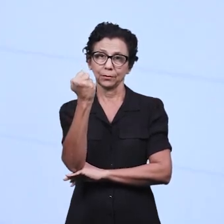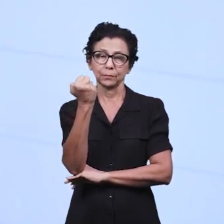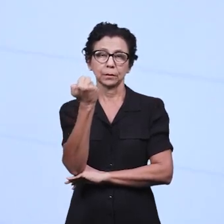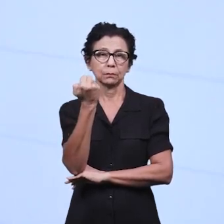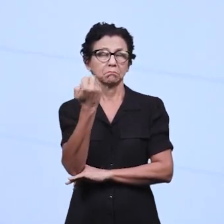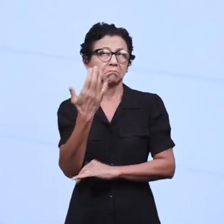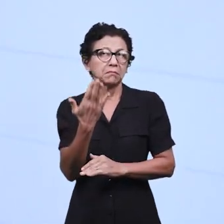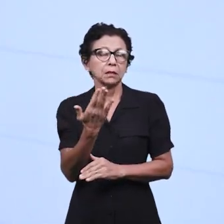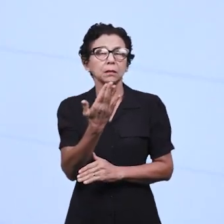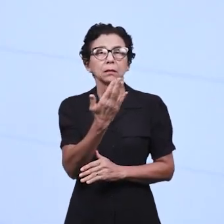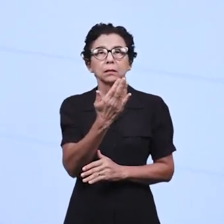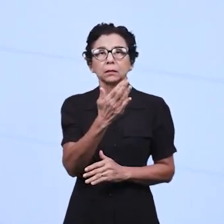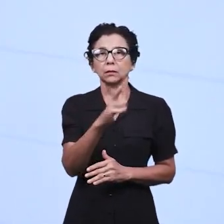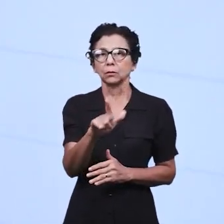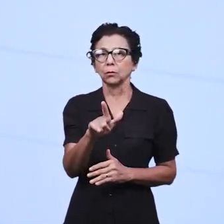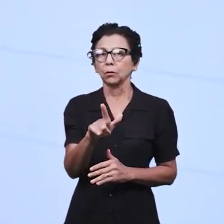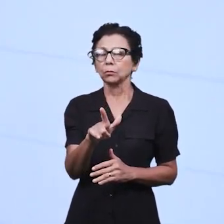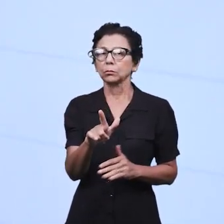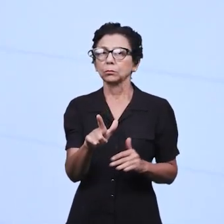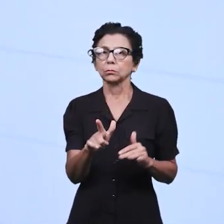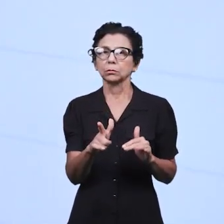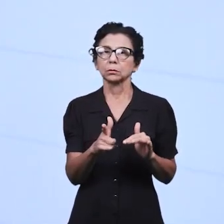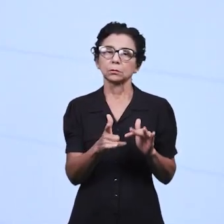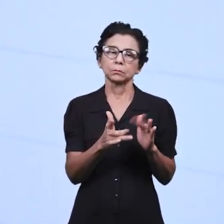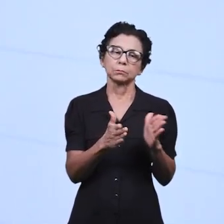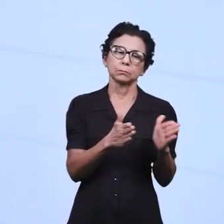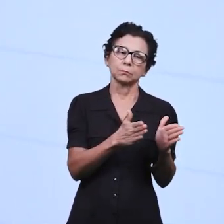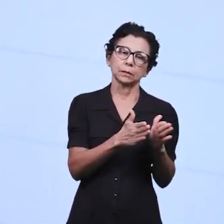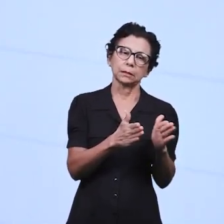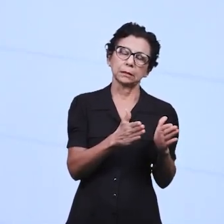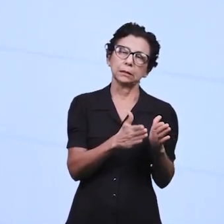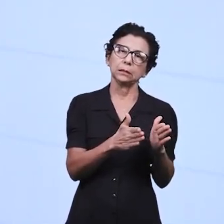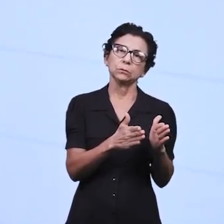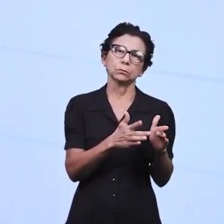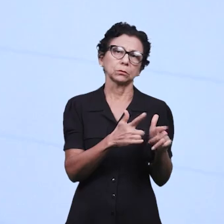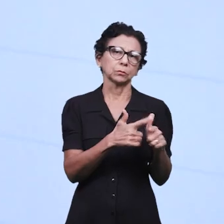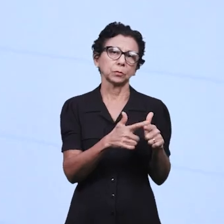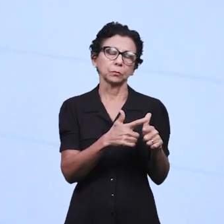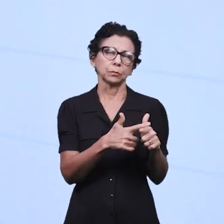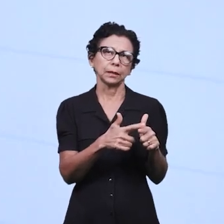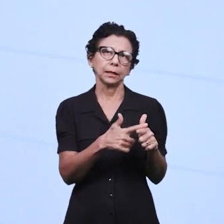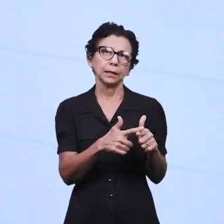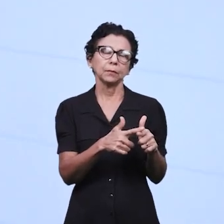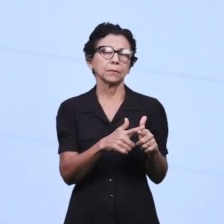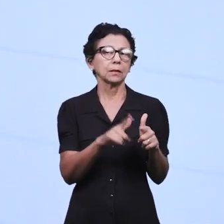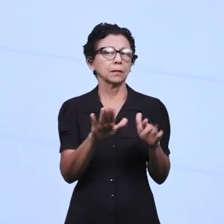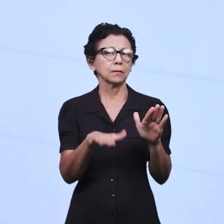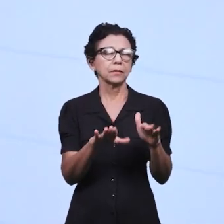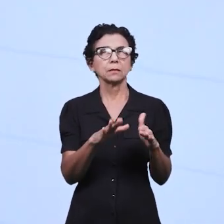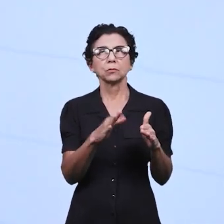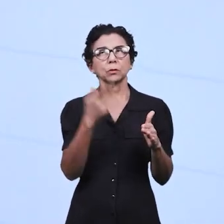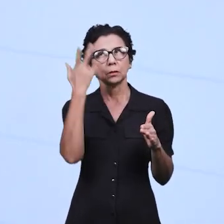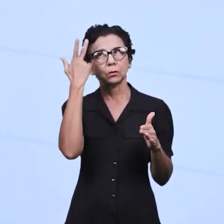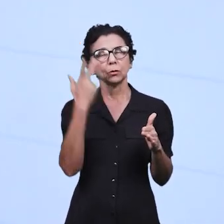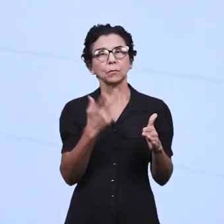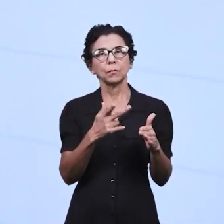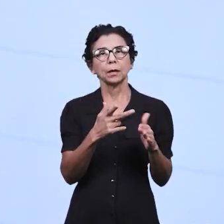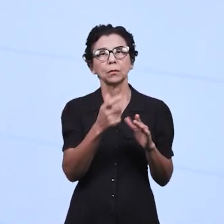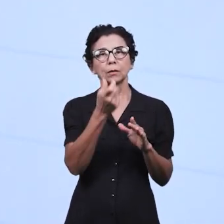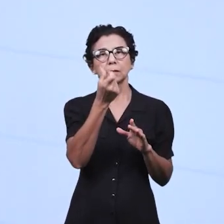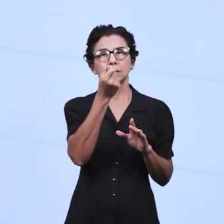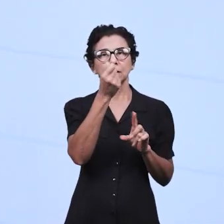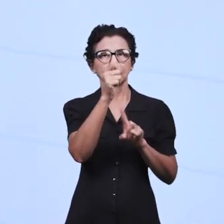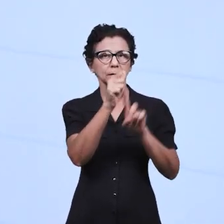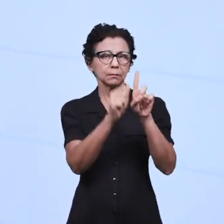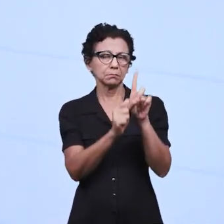em outros casos, quando a pessoa não tem doença grave, essa carência... geralmente ela é de 180 dias, ou seja, 6